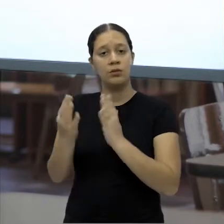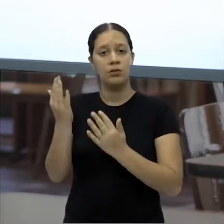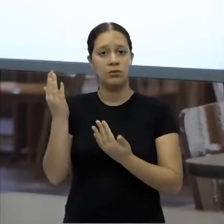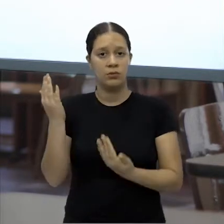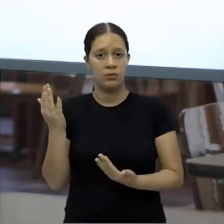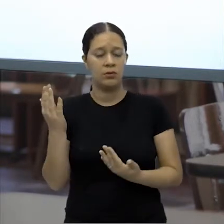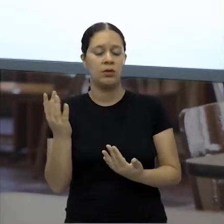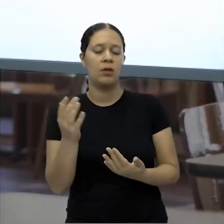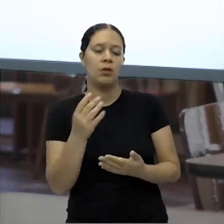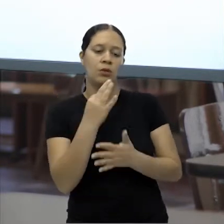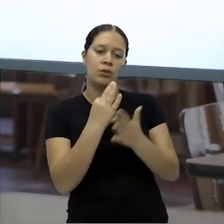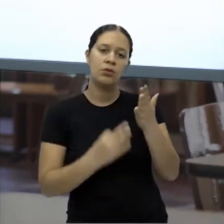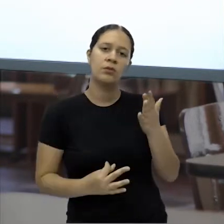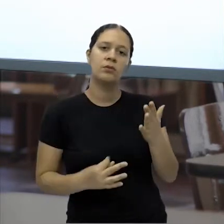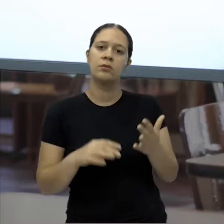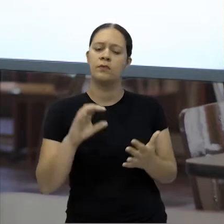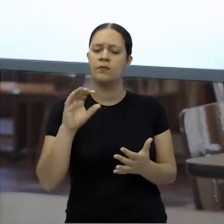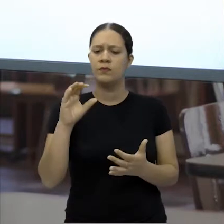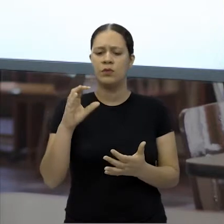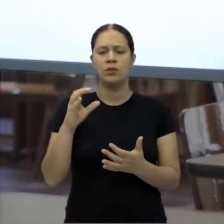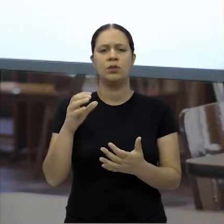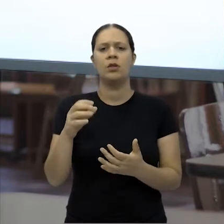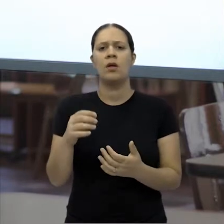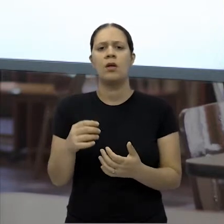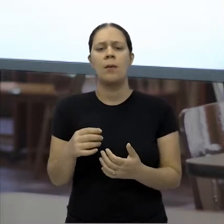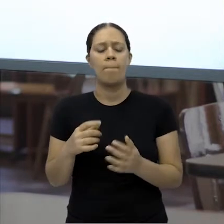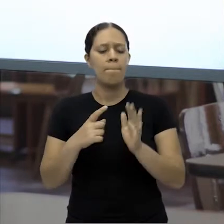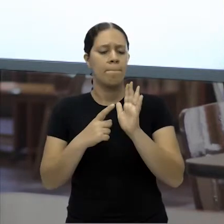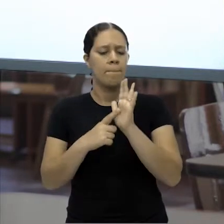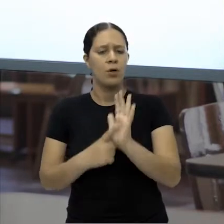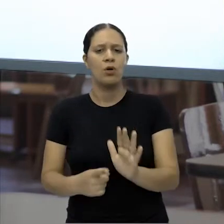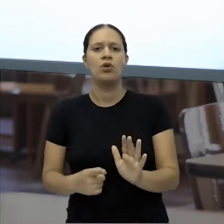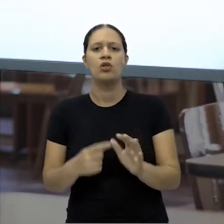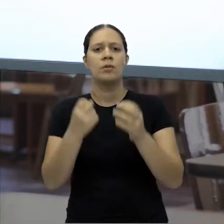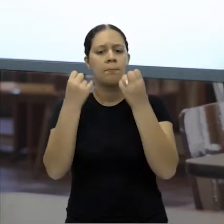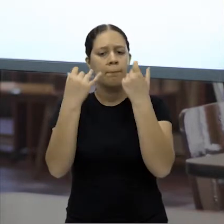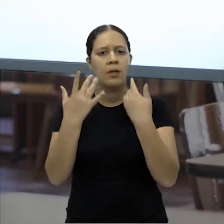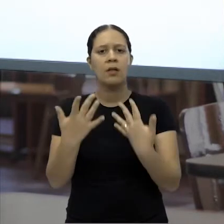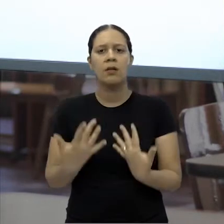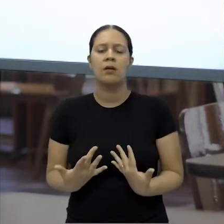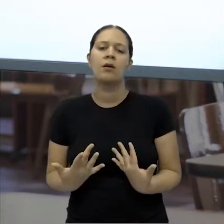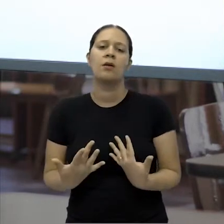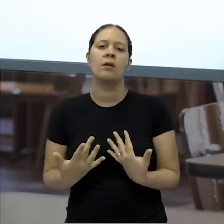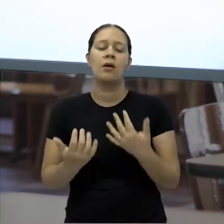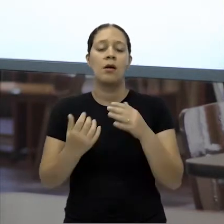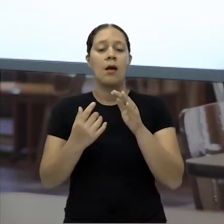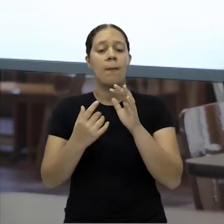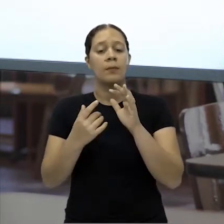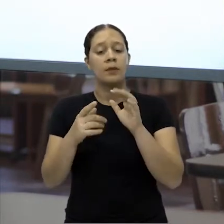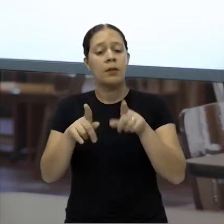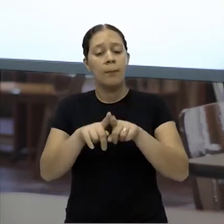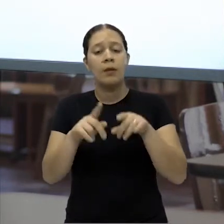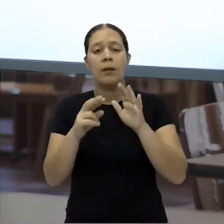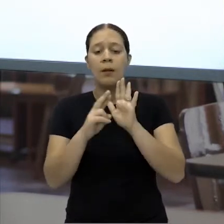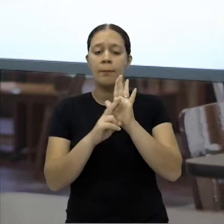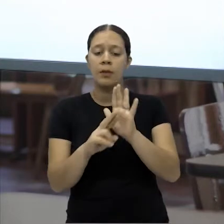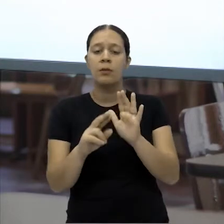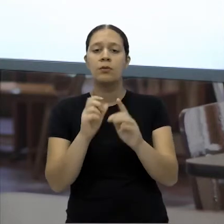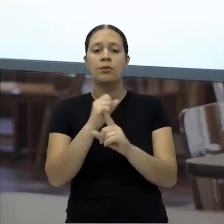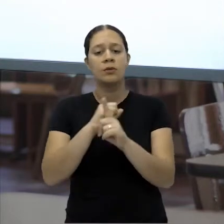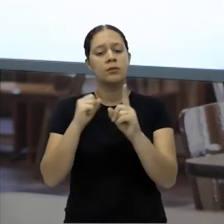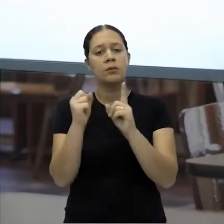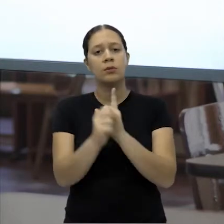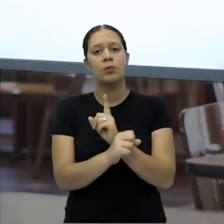texto também é um artigo de divulgação científica e ele visa explicar, ele visa apresentar